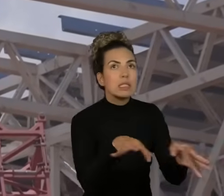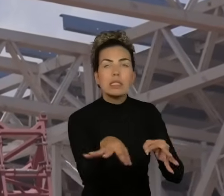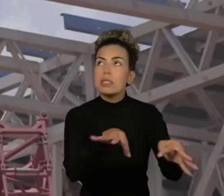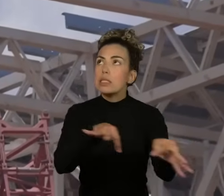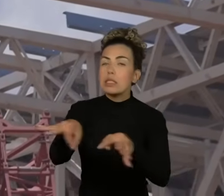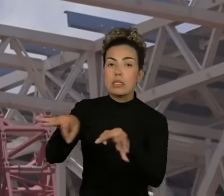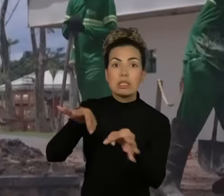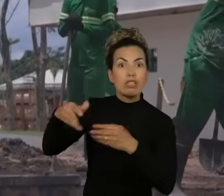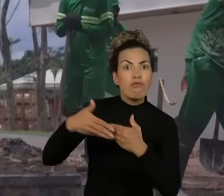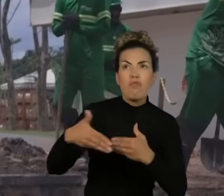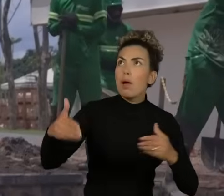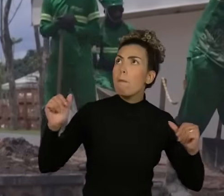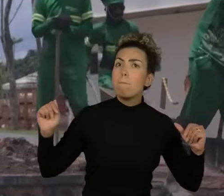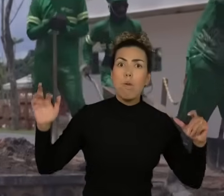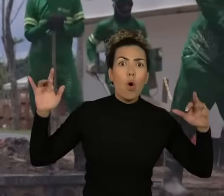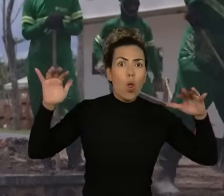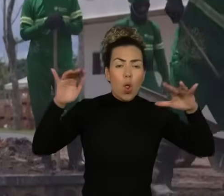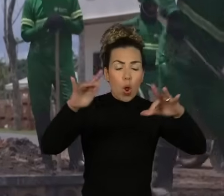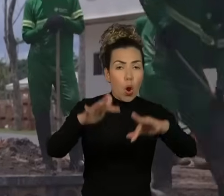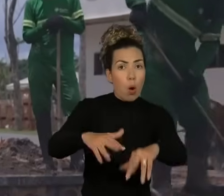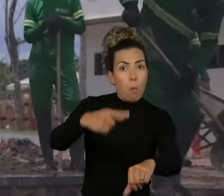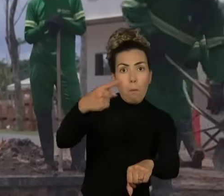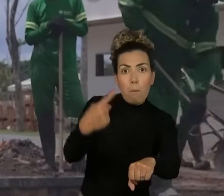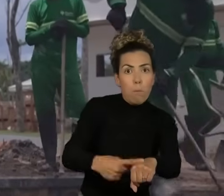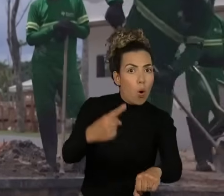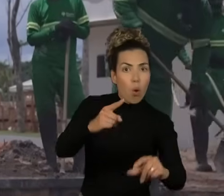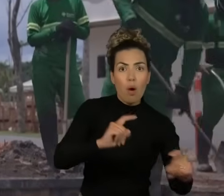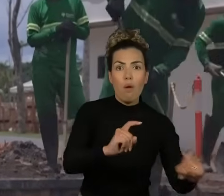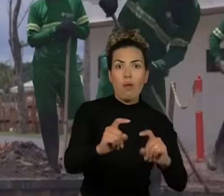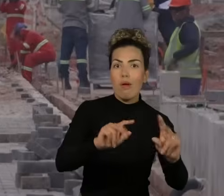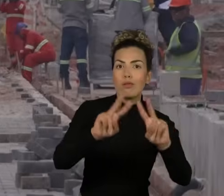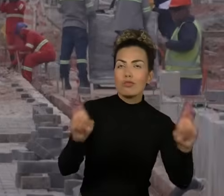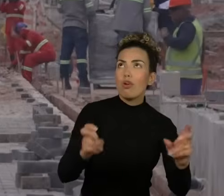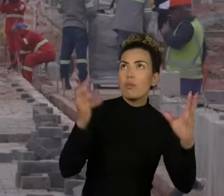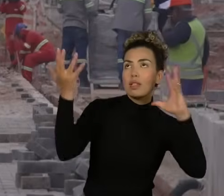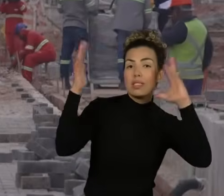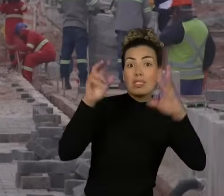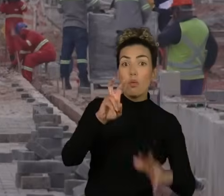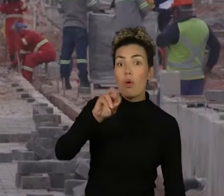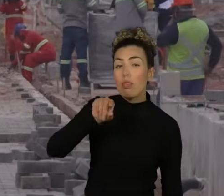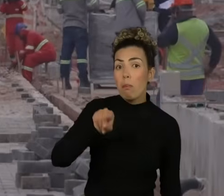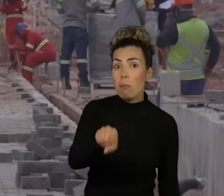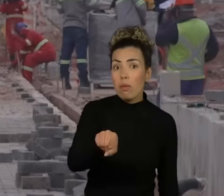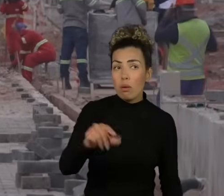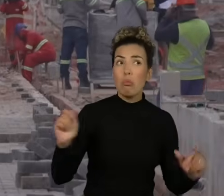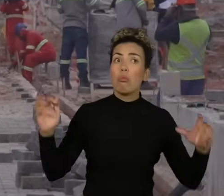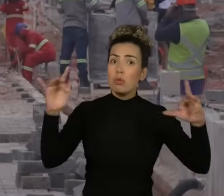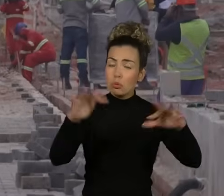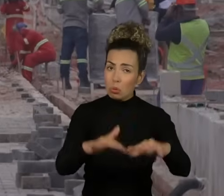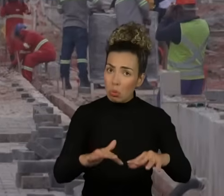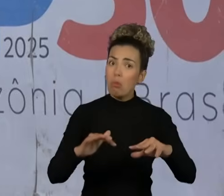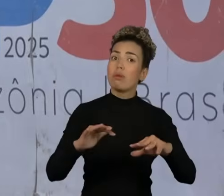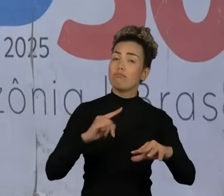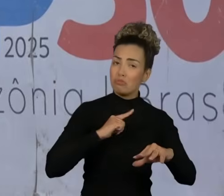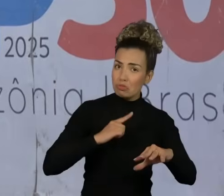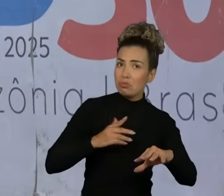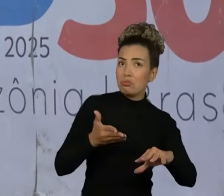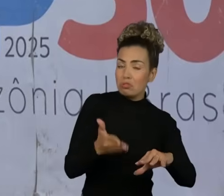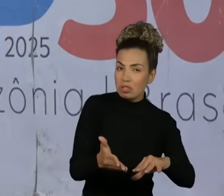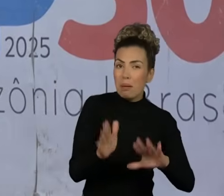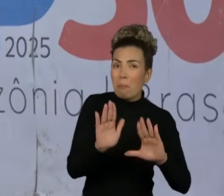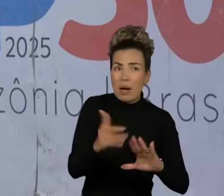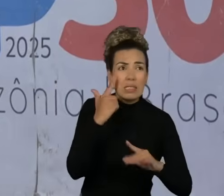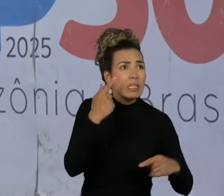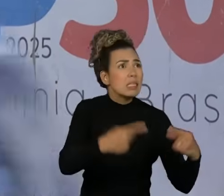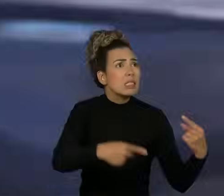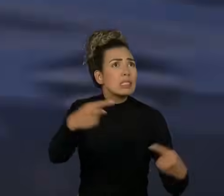ambiental do mundo. Até 50 mil pessoas são esperadas em Belém em novembro. Em meio às discussões sobre falta